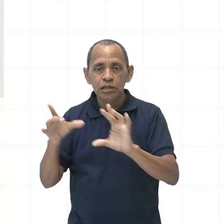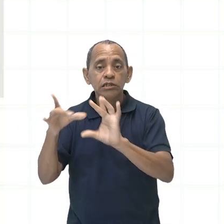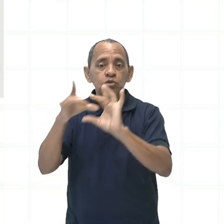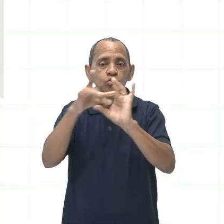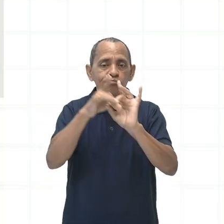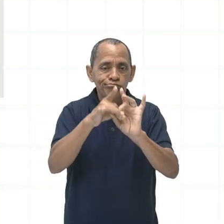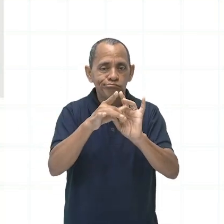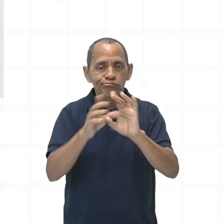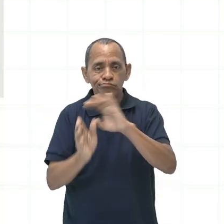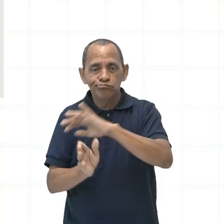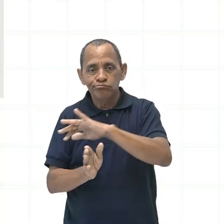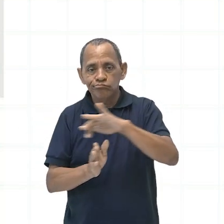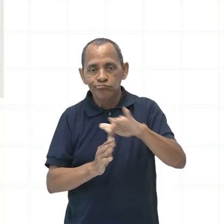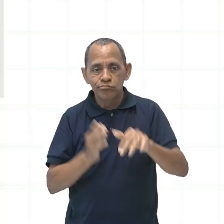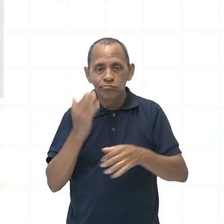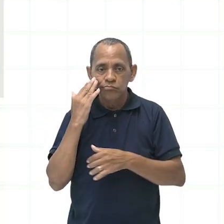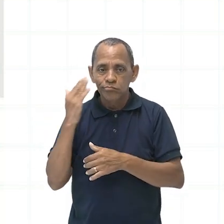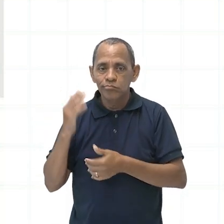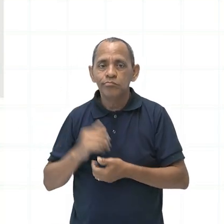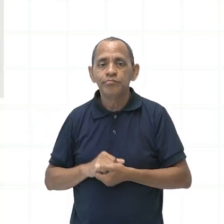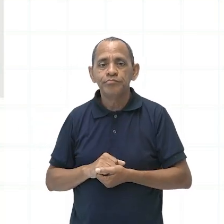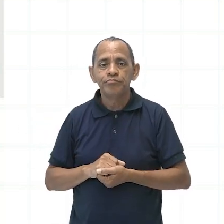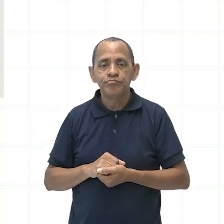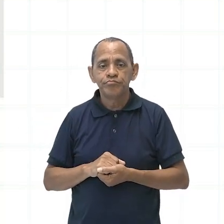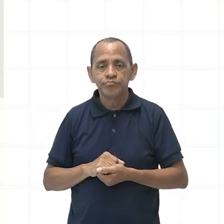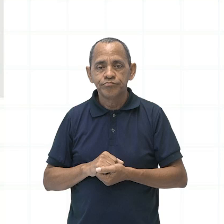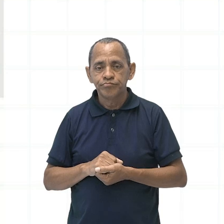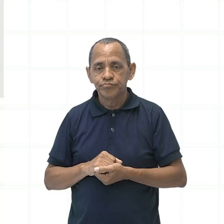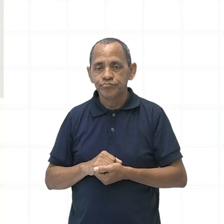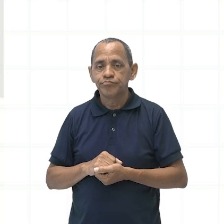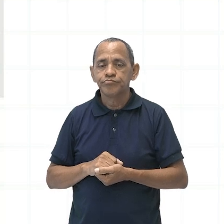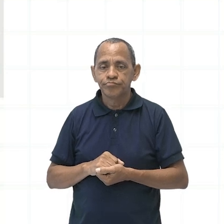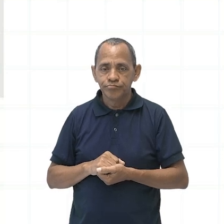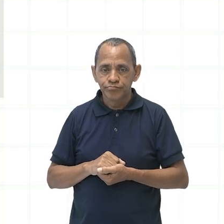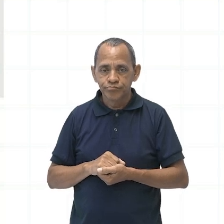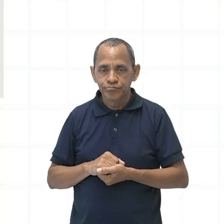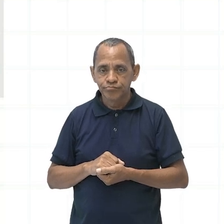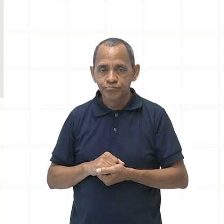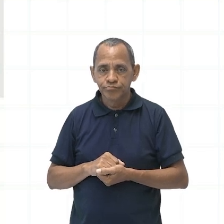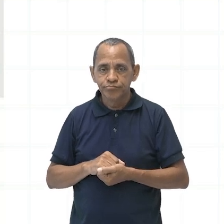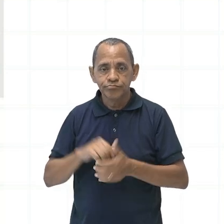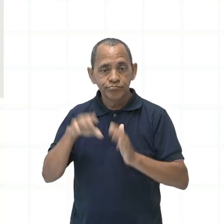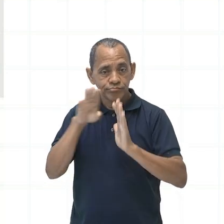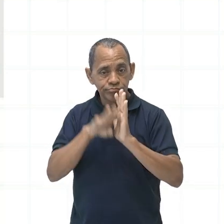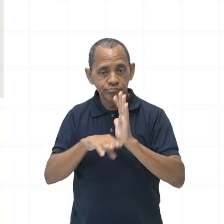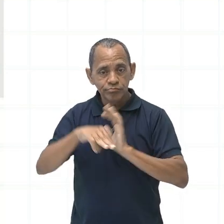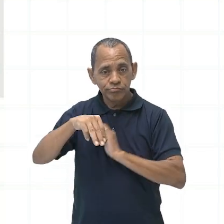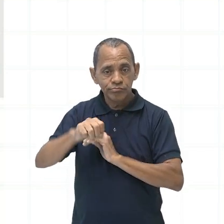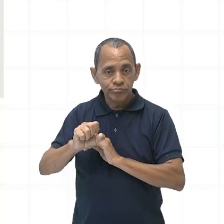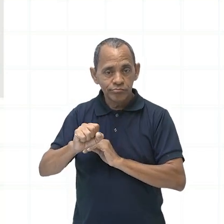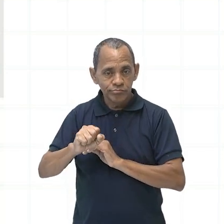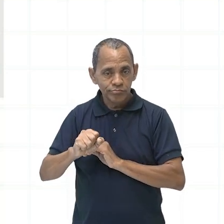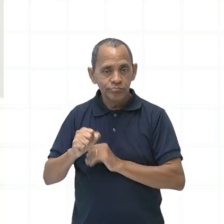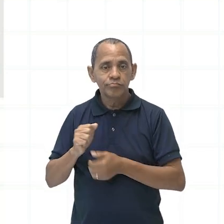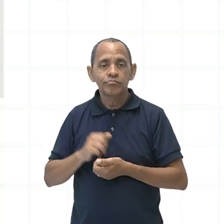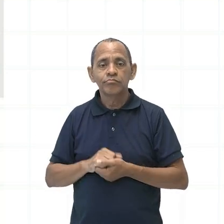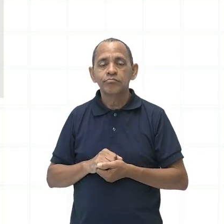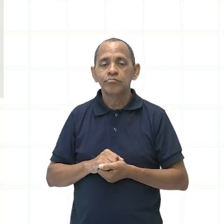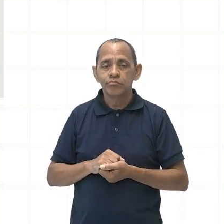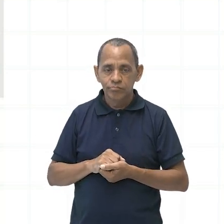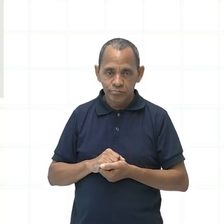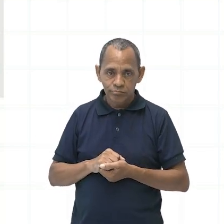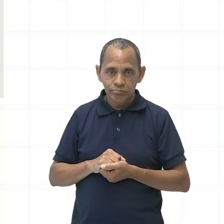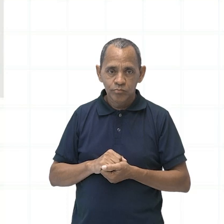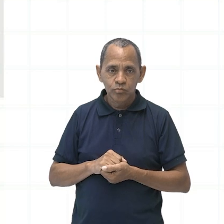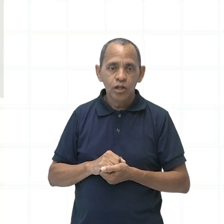comparação. Olhem aí, além do assim como que a gente já viu, temos aí as seguintes construções: